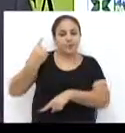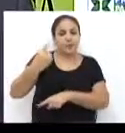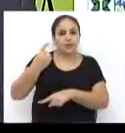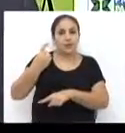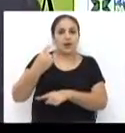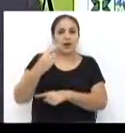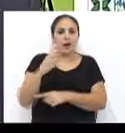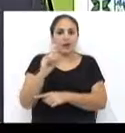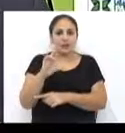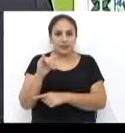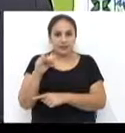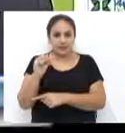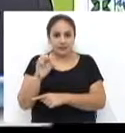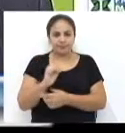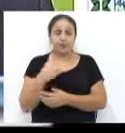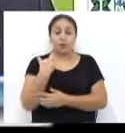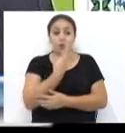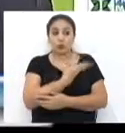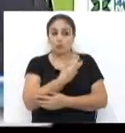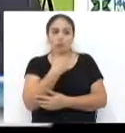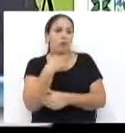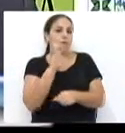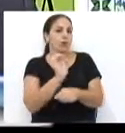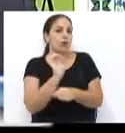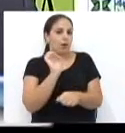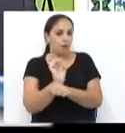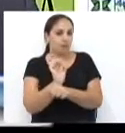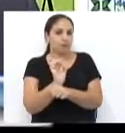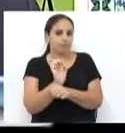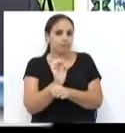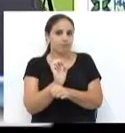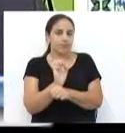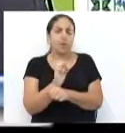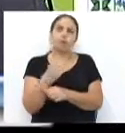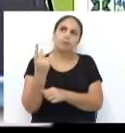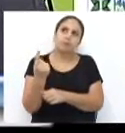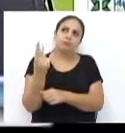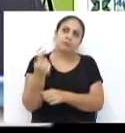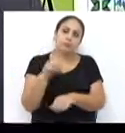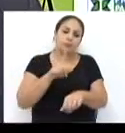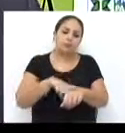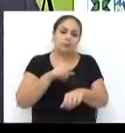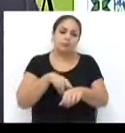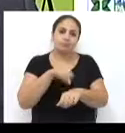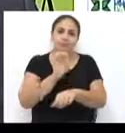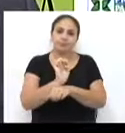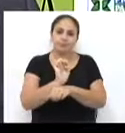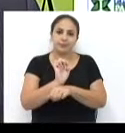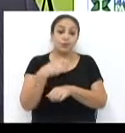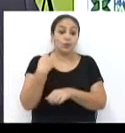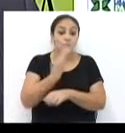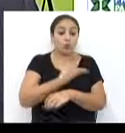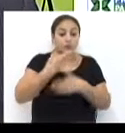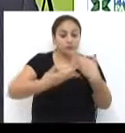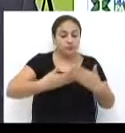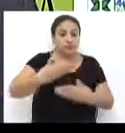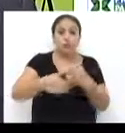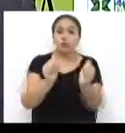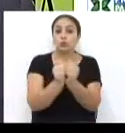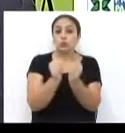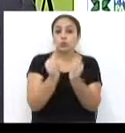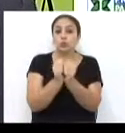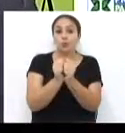essa visão de que nós não podemos ficar parados esperando esse momento passar. Nós temos que estar andando,